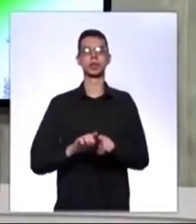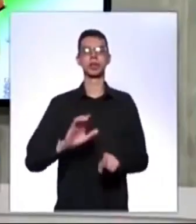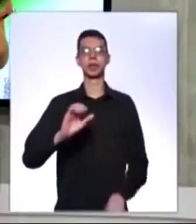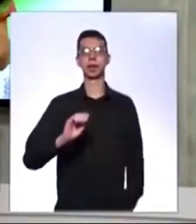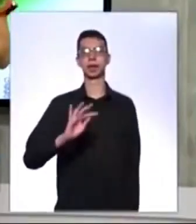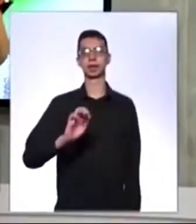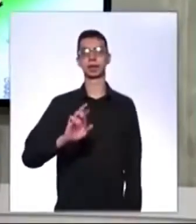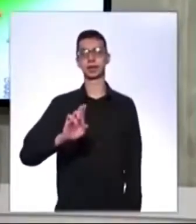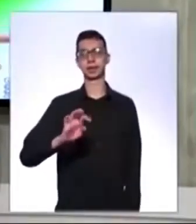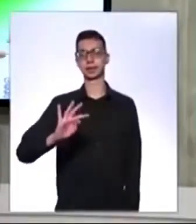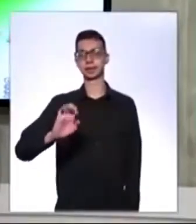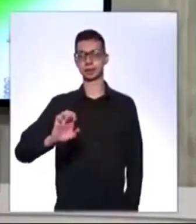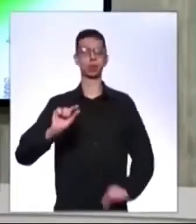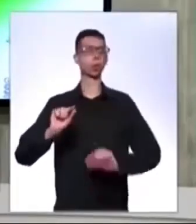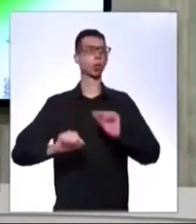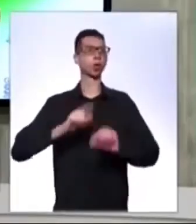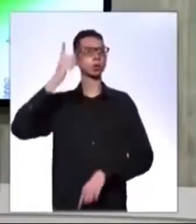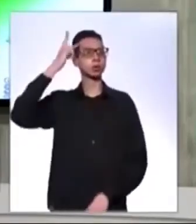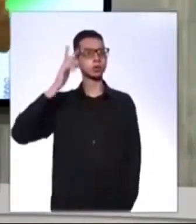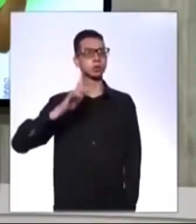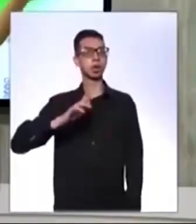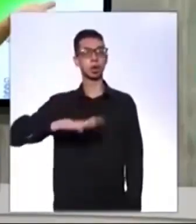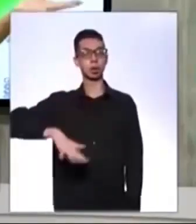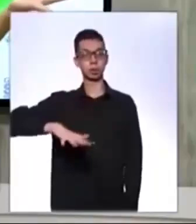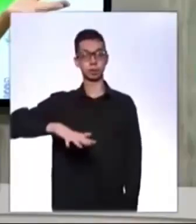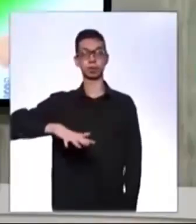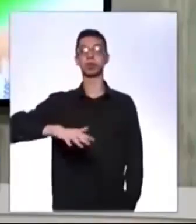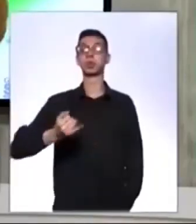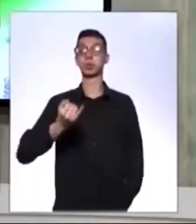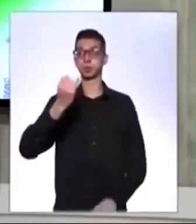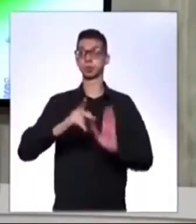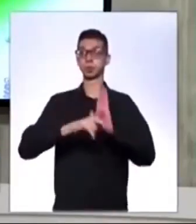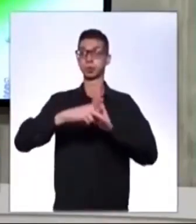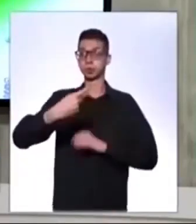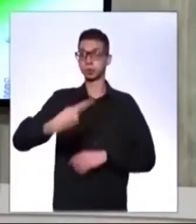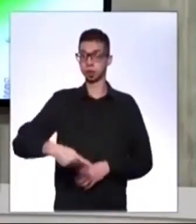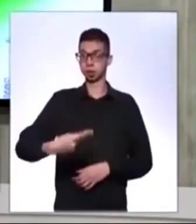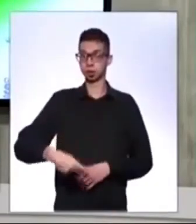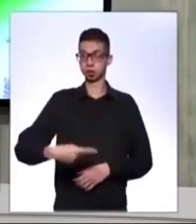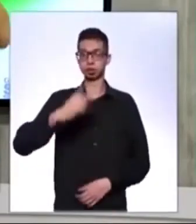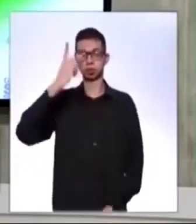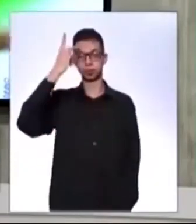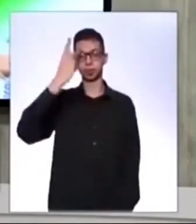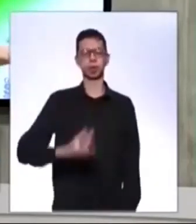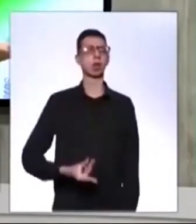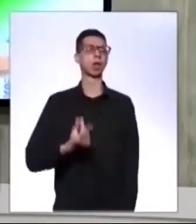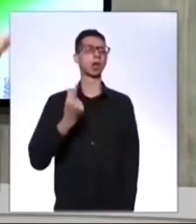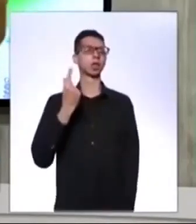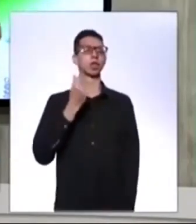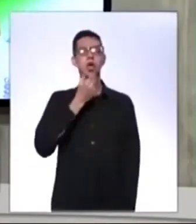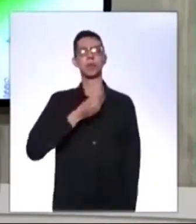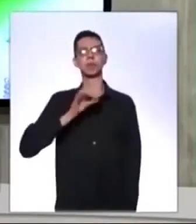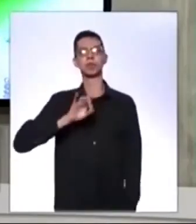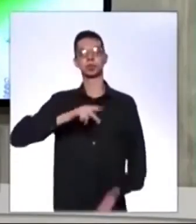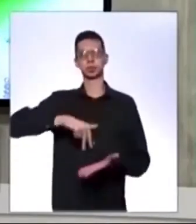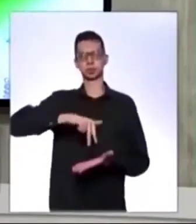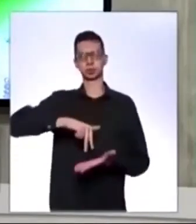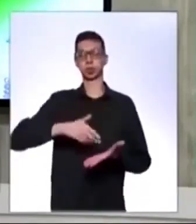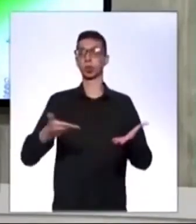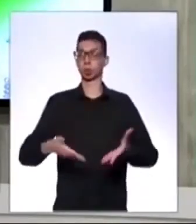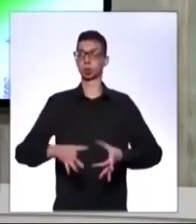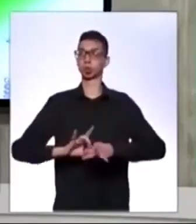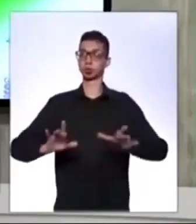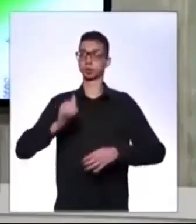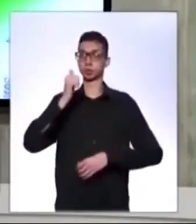nós aqui de São Paulo, é importante, é patrimônio imaterial paulista. Né? Antigamente era uma dança só masculina. Hoje eles já deixam